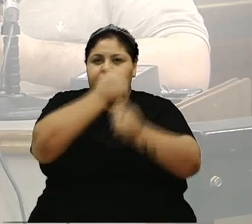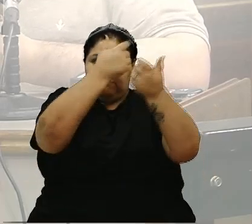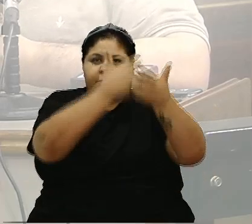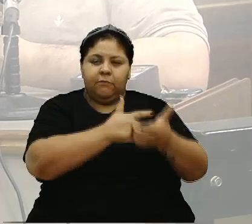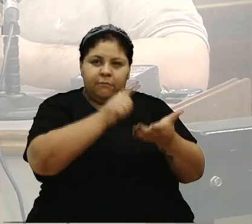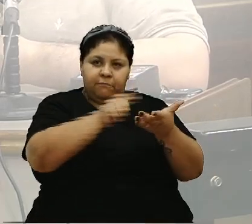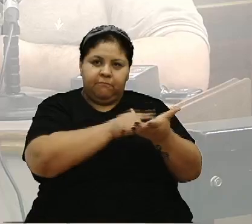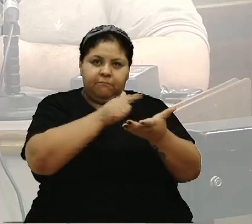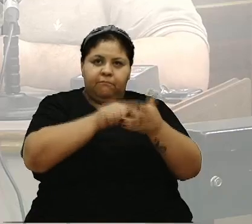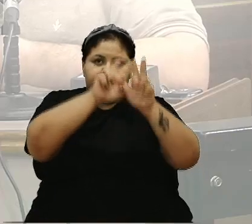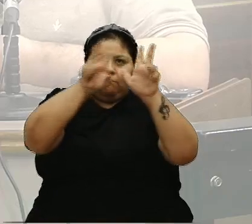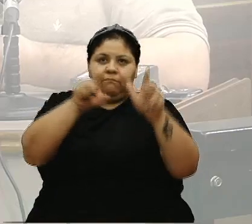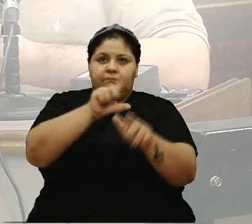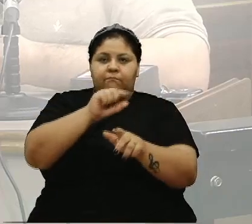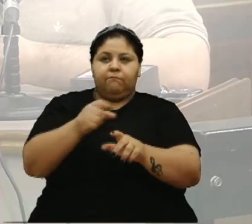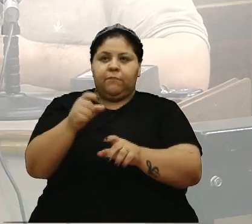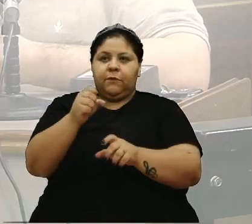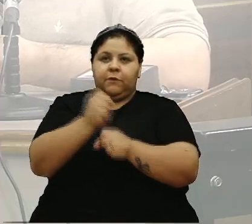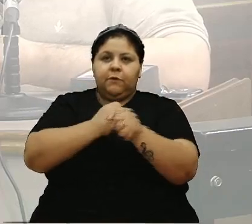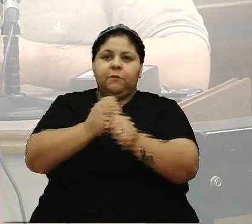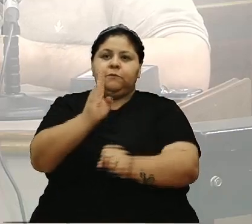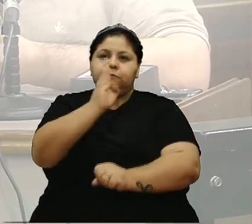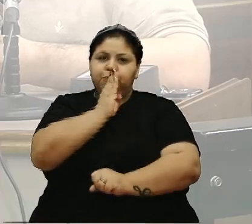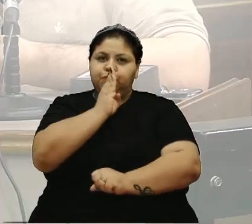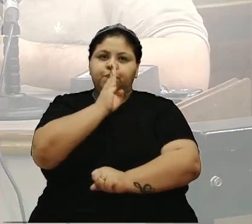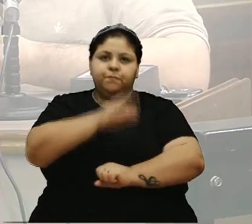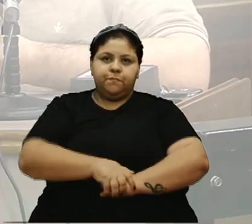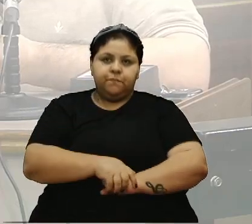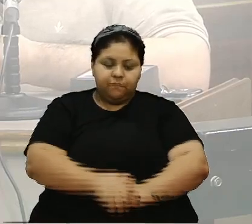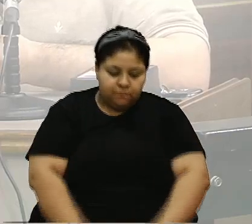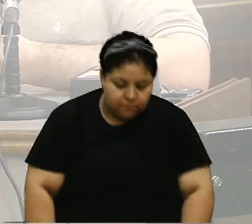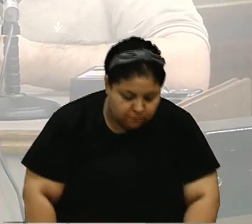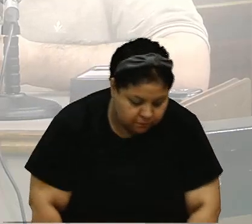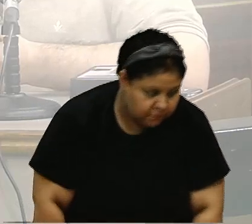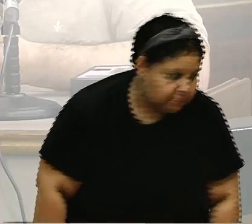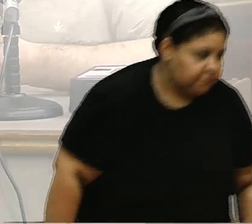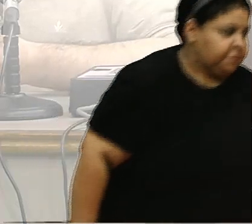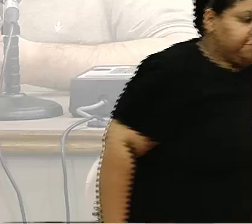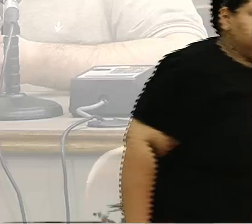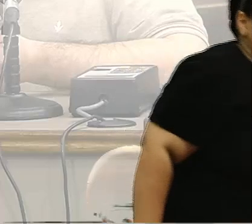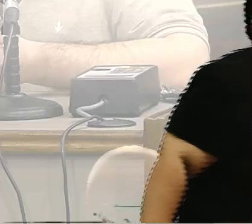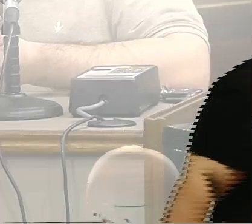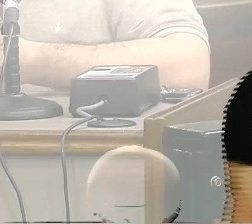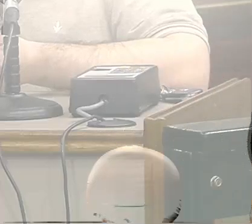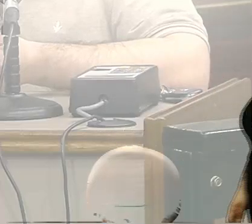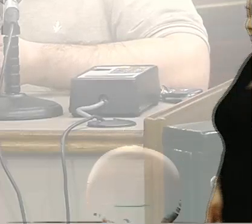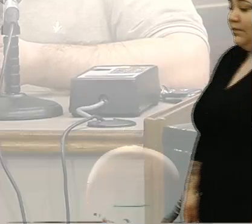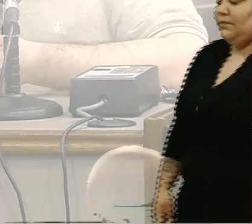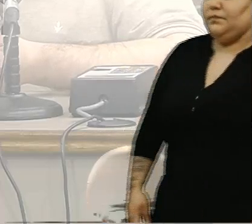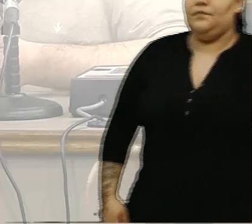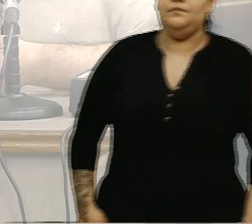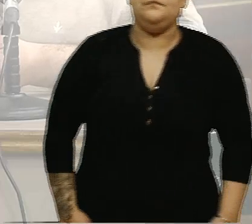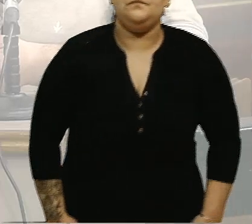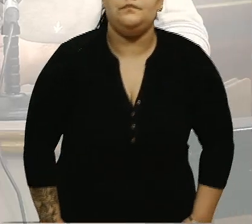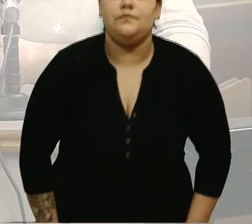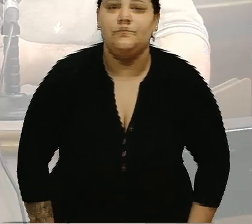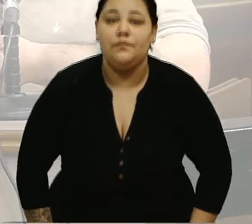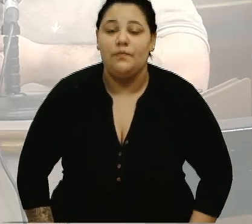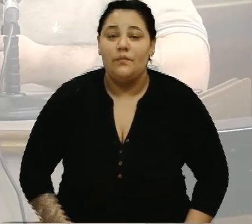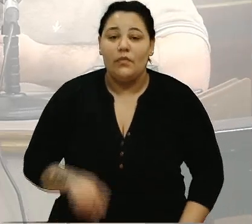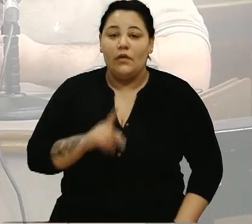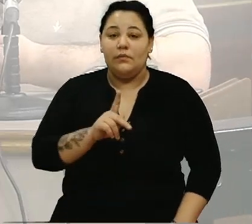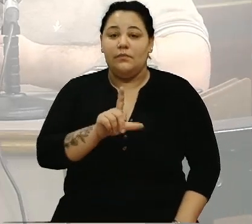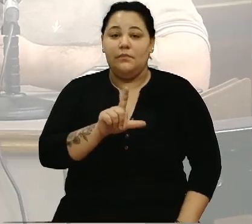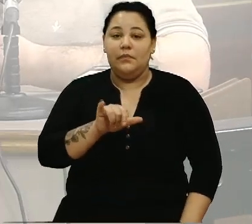entre aspas, 100 anos de silêncio. Plínio Mioranza faleceu no dia 9/10 de